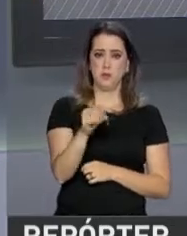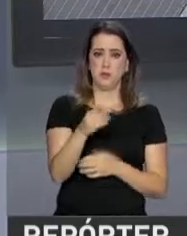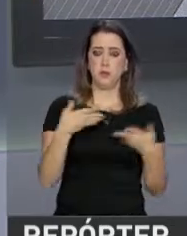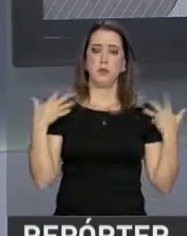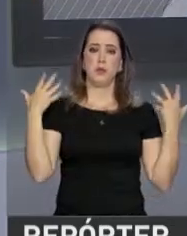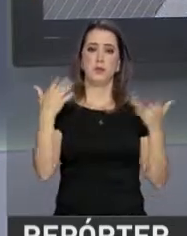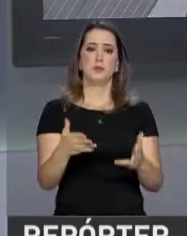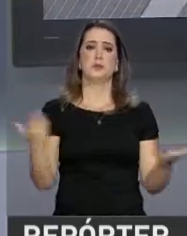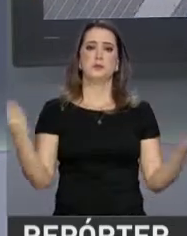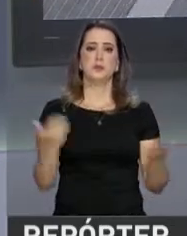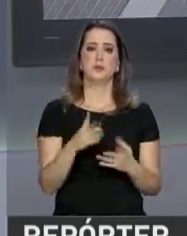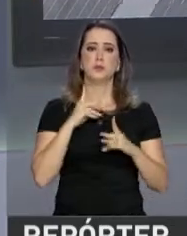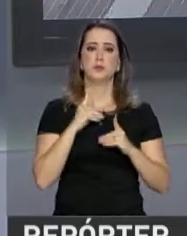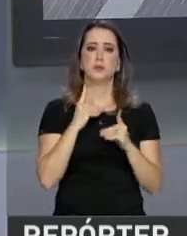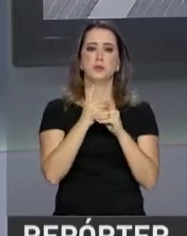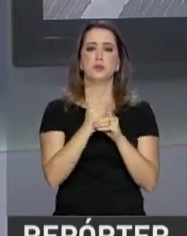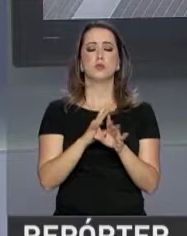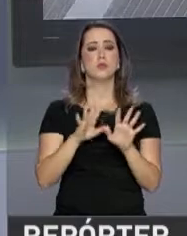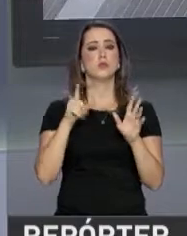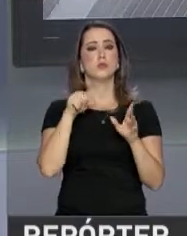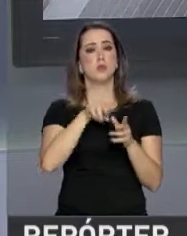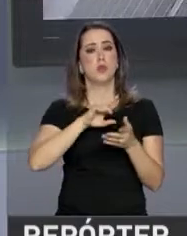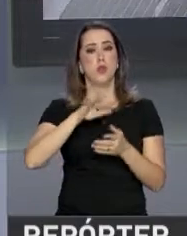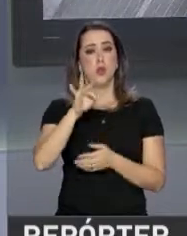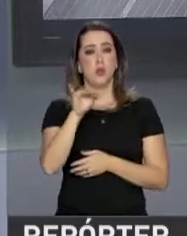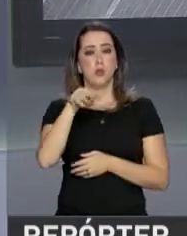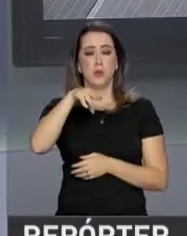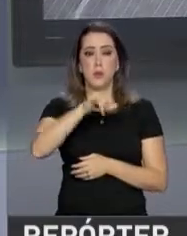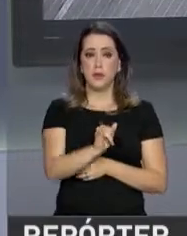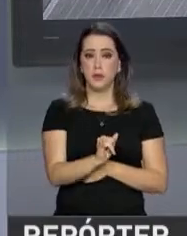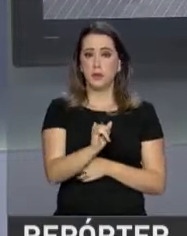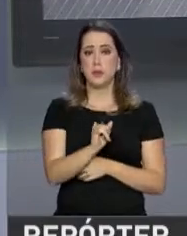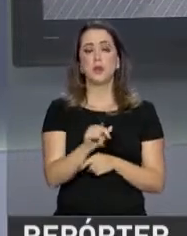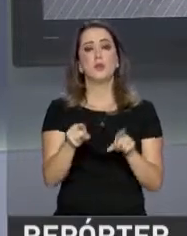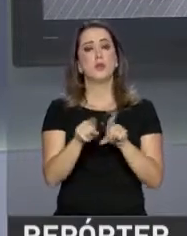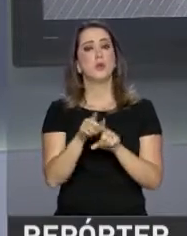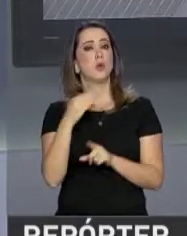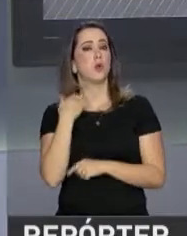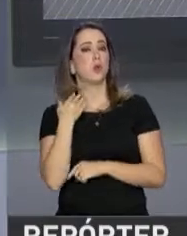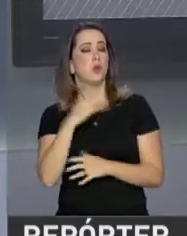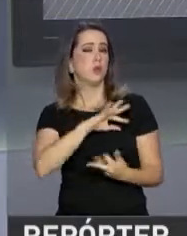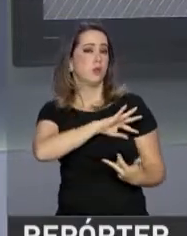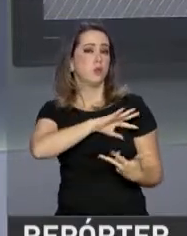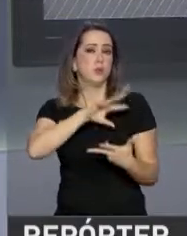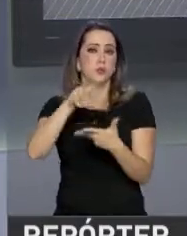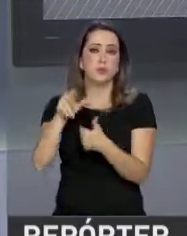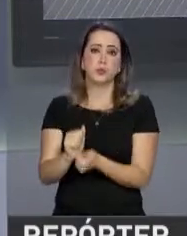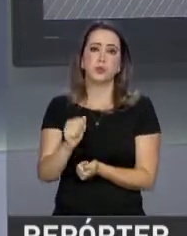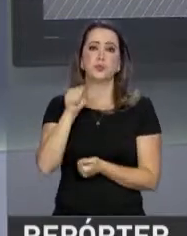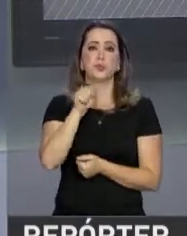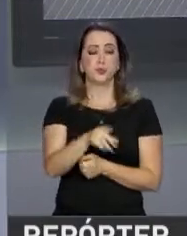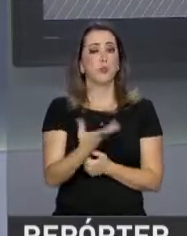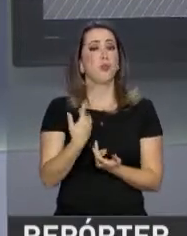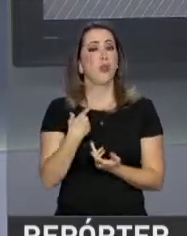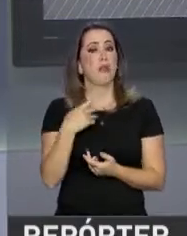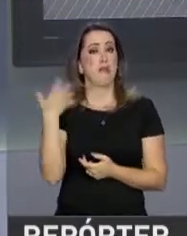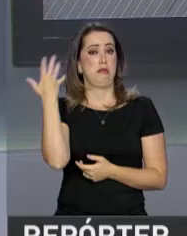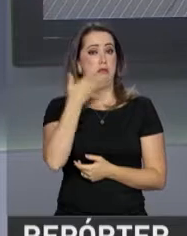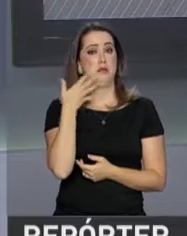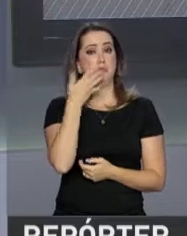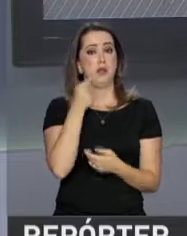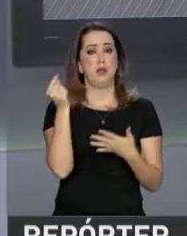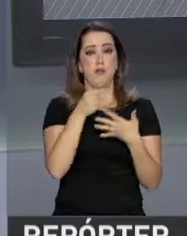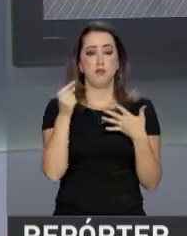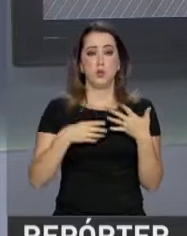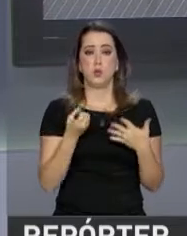Diogo Oliveira, participaram hoje dos encontros de primavera do Fundo Monetário Internacional e do Banco Mundial. Eles comentaram